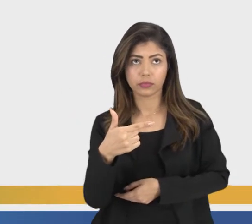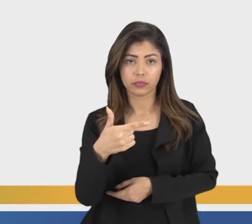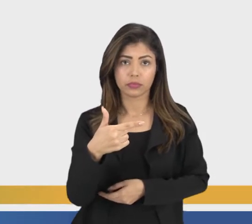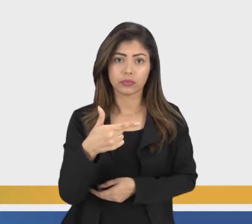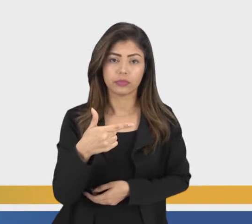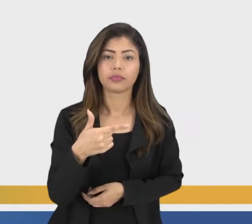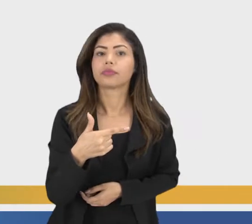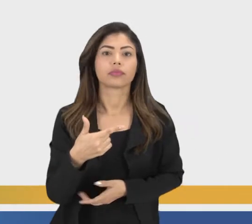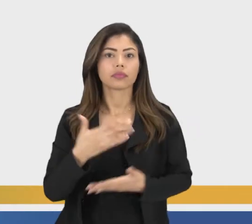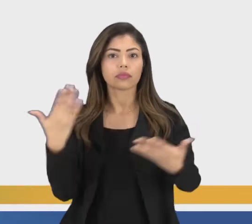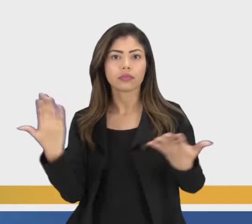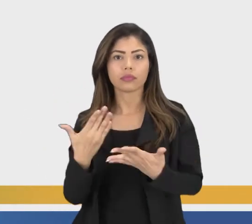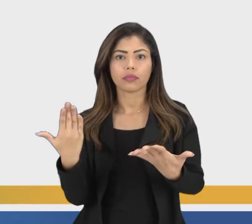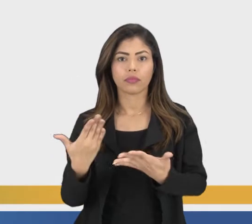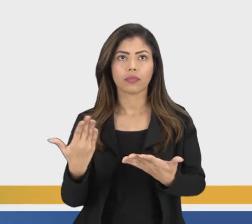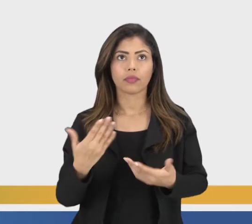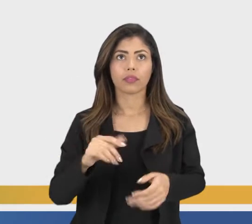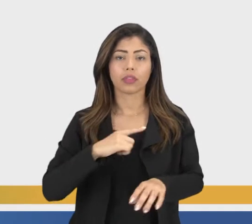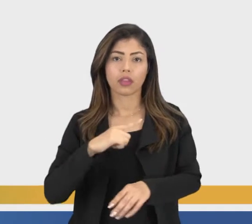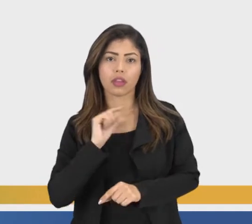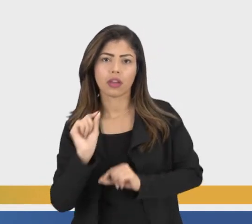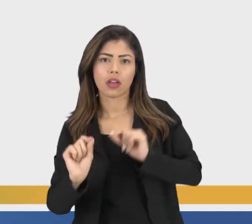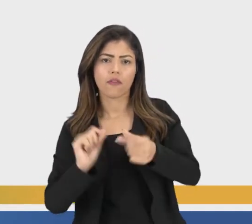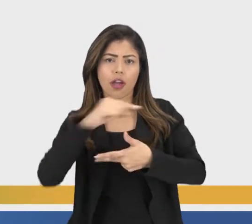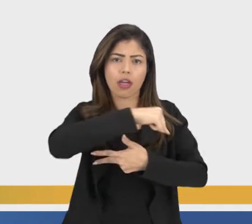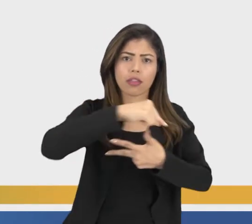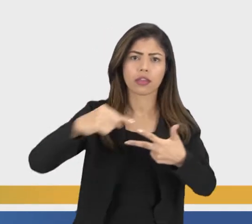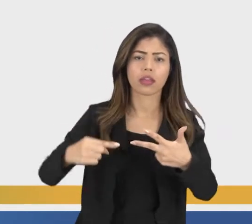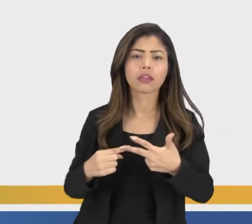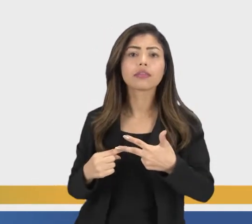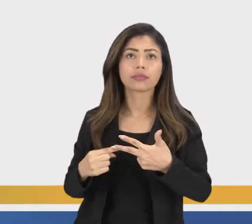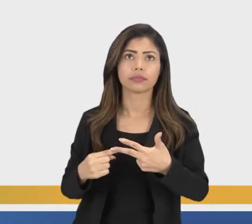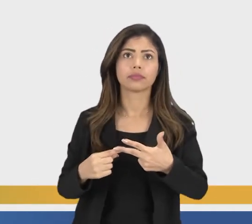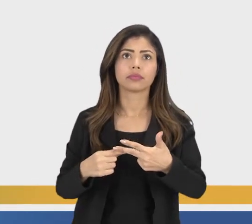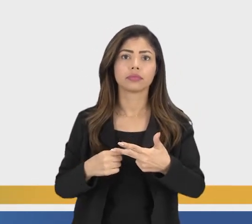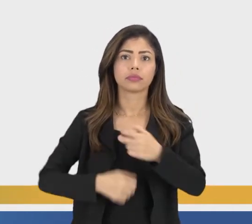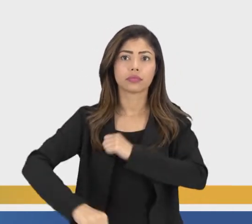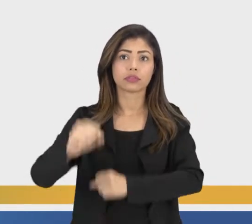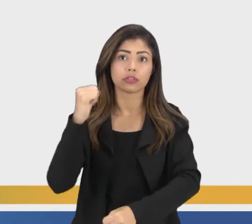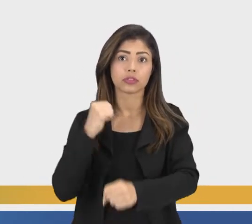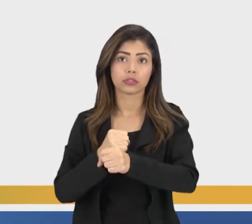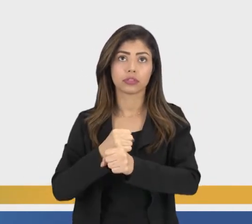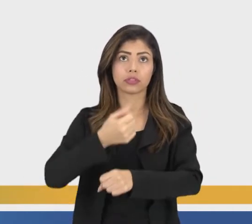bem recente, estava na prova do Enem do ano de